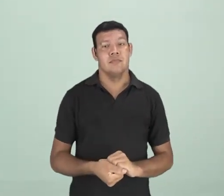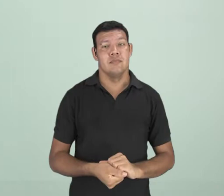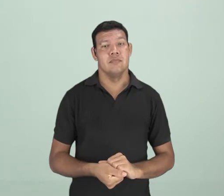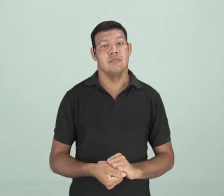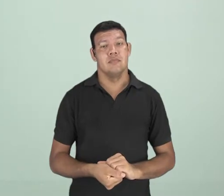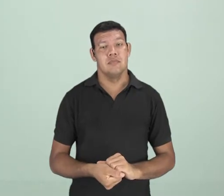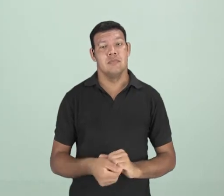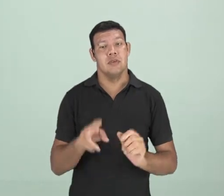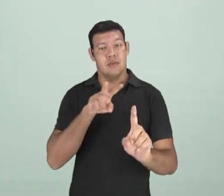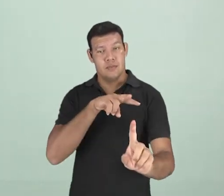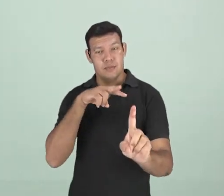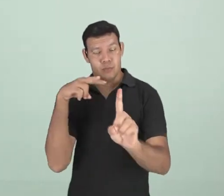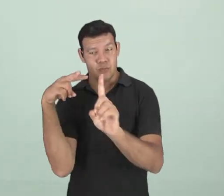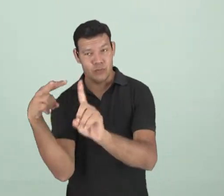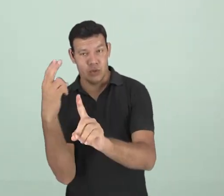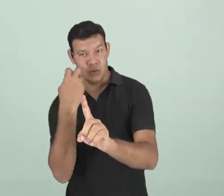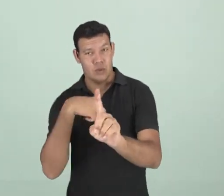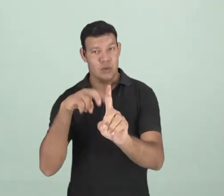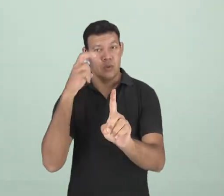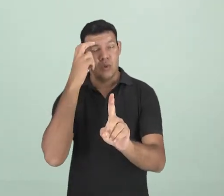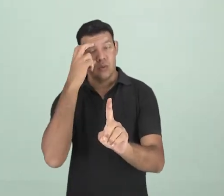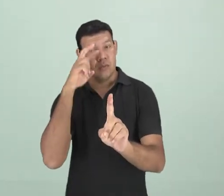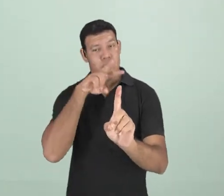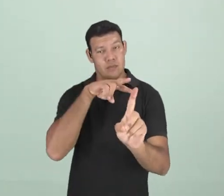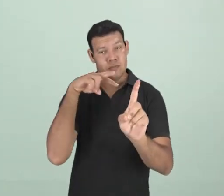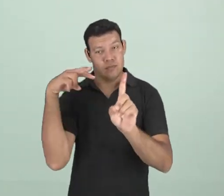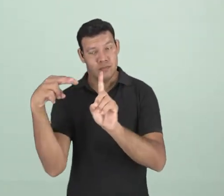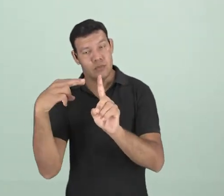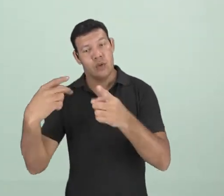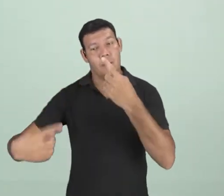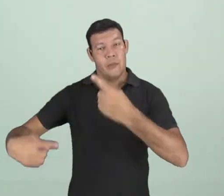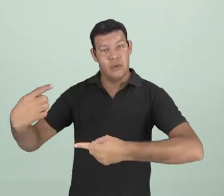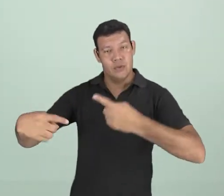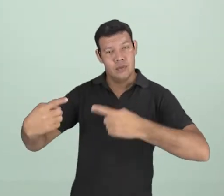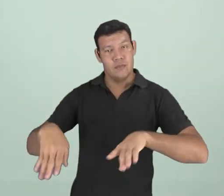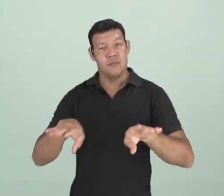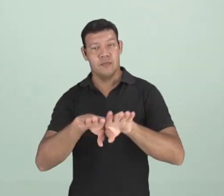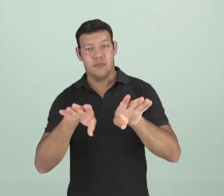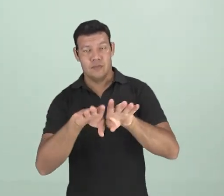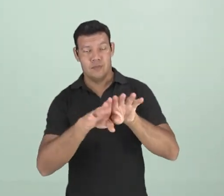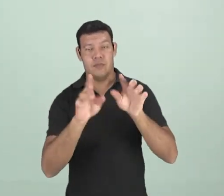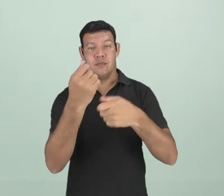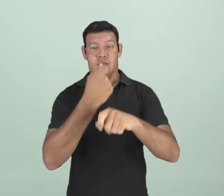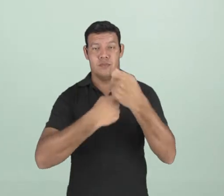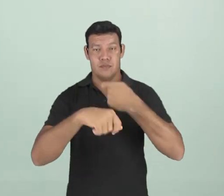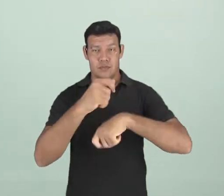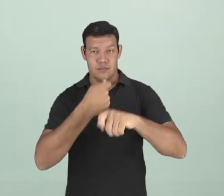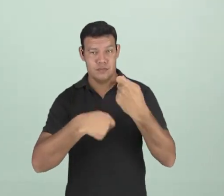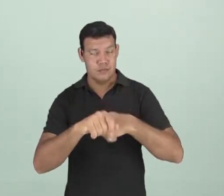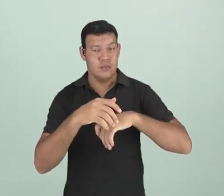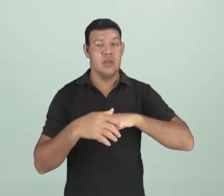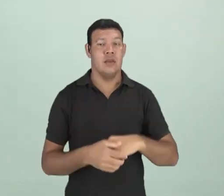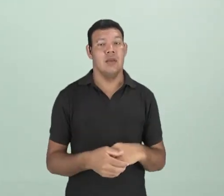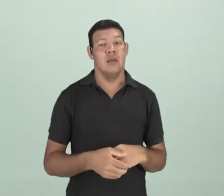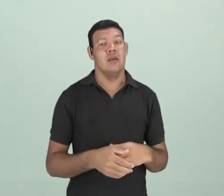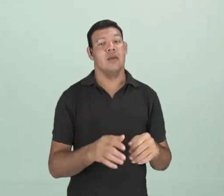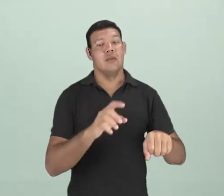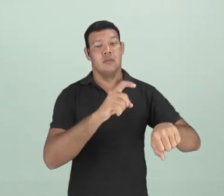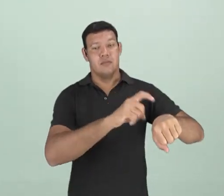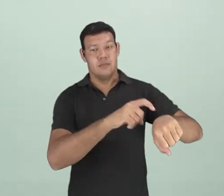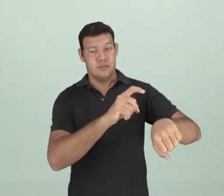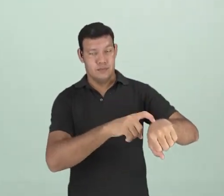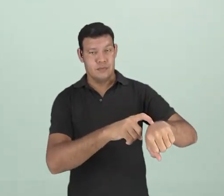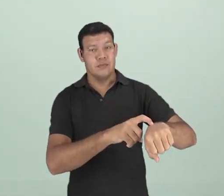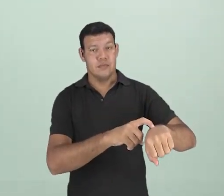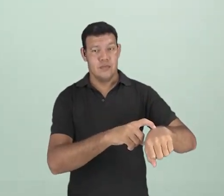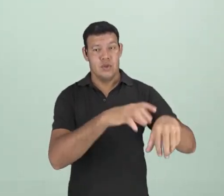âmbito cultural, quanto do âmbito político, quanto do âmbito econômico, certo? Então a gente vai entender os processos de